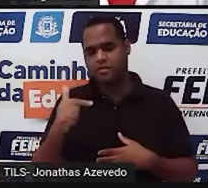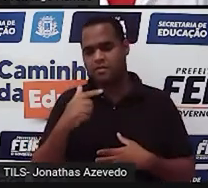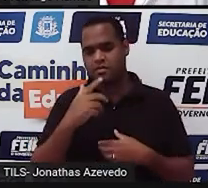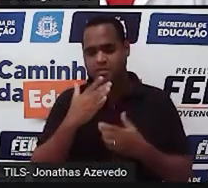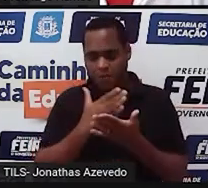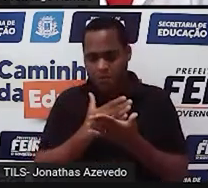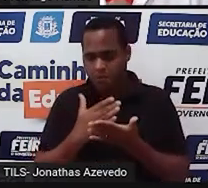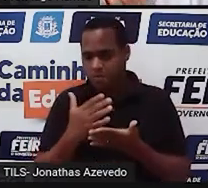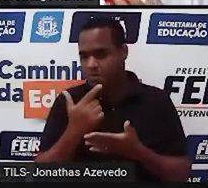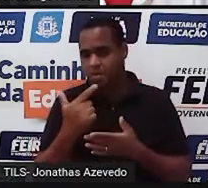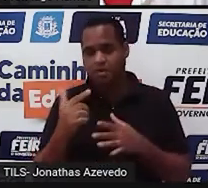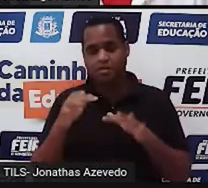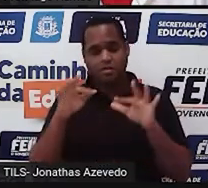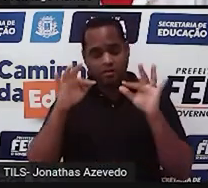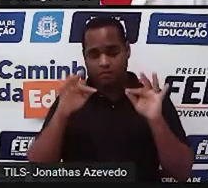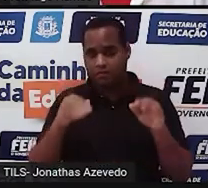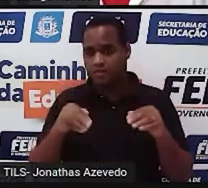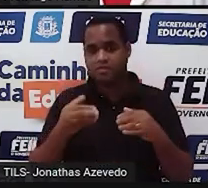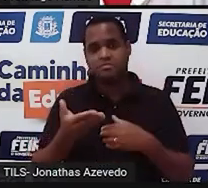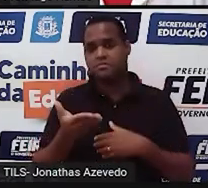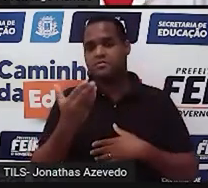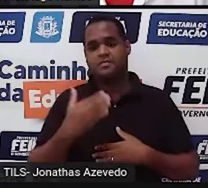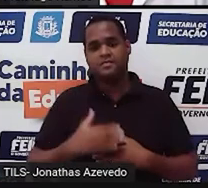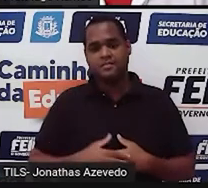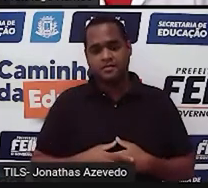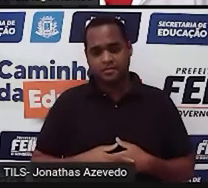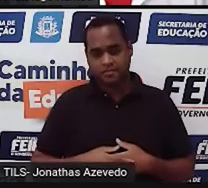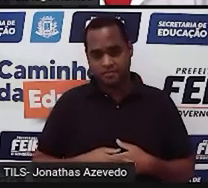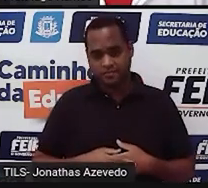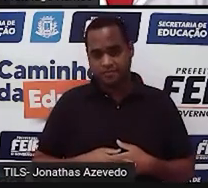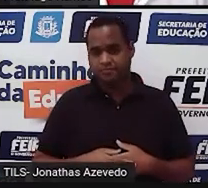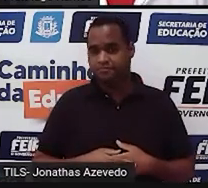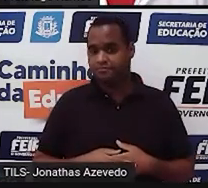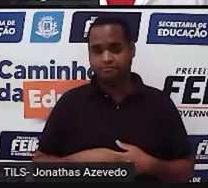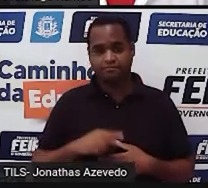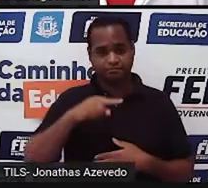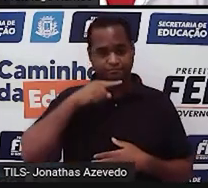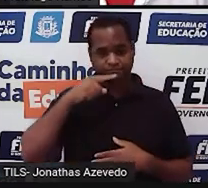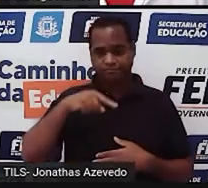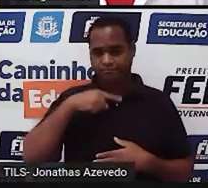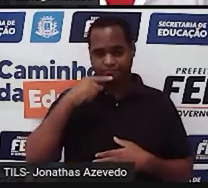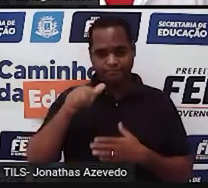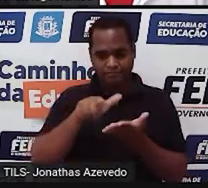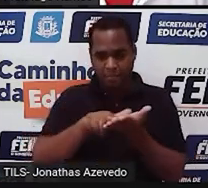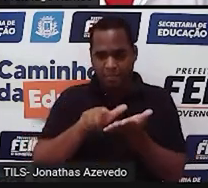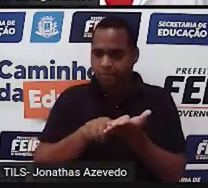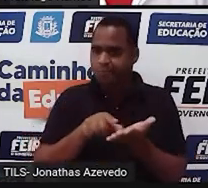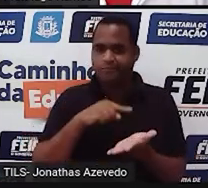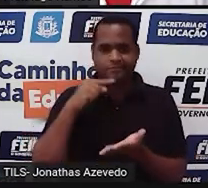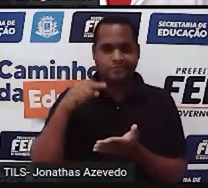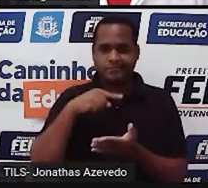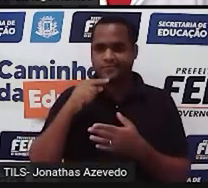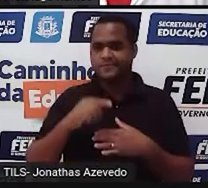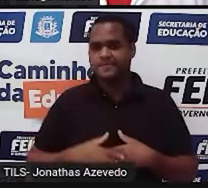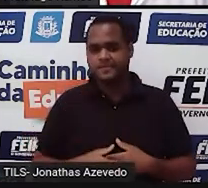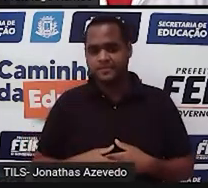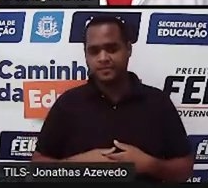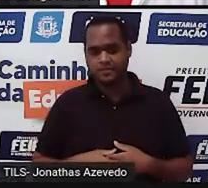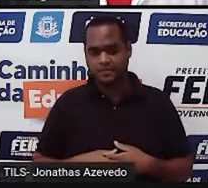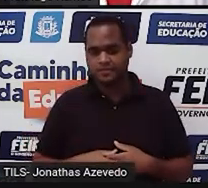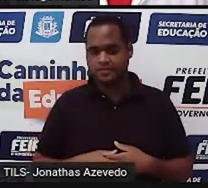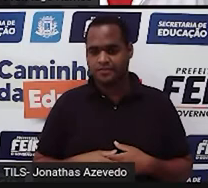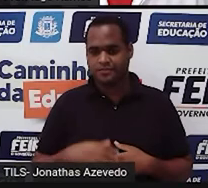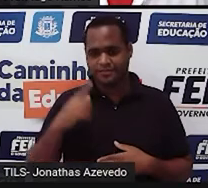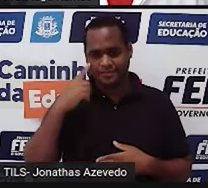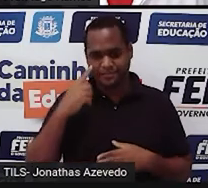tem começo é infinito tá por isso que não dá para fazer no papel tá bom porque